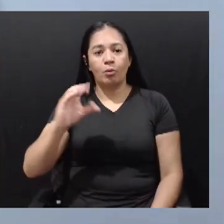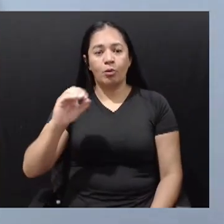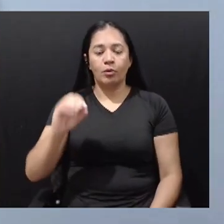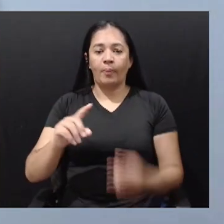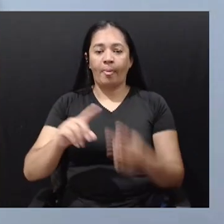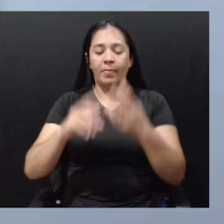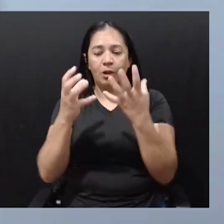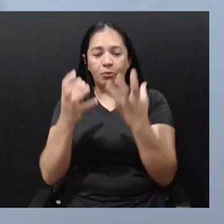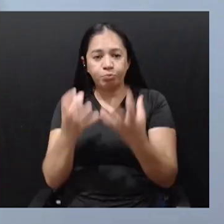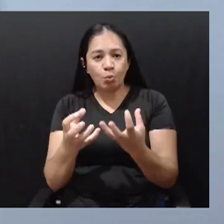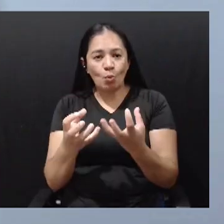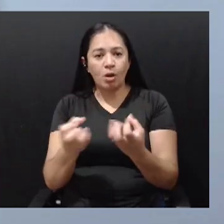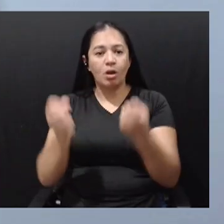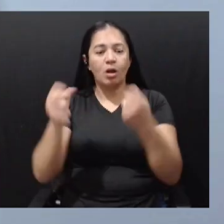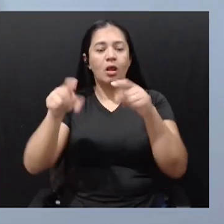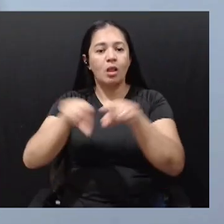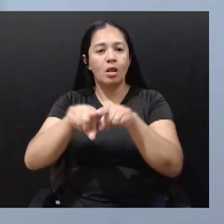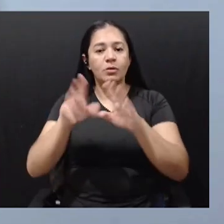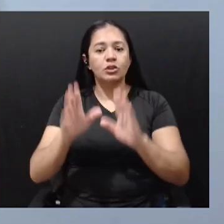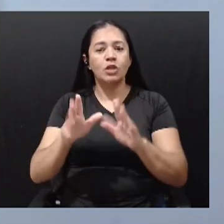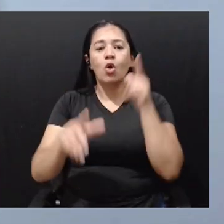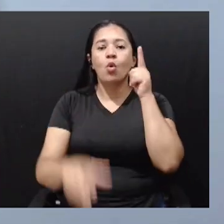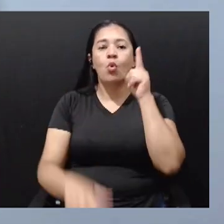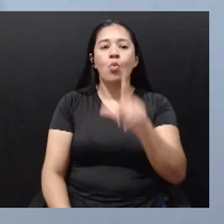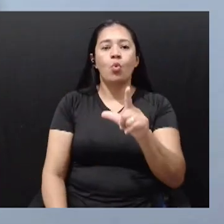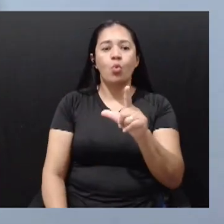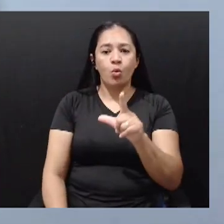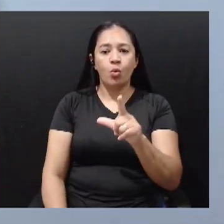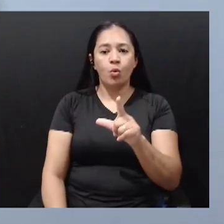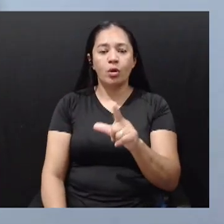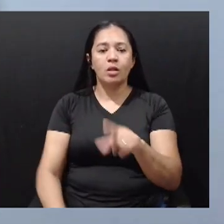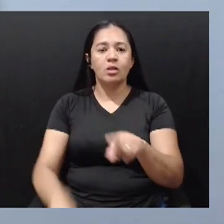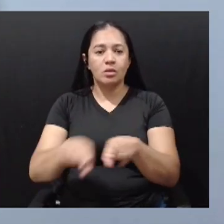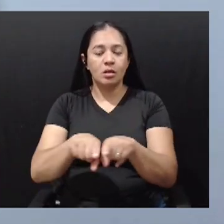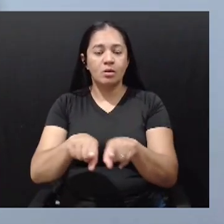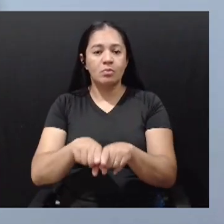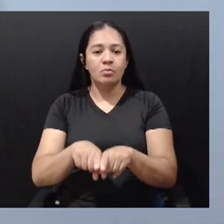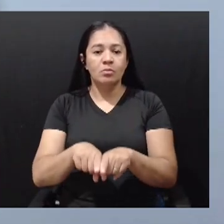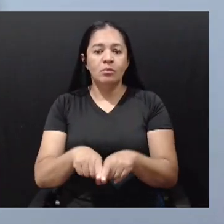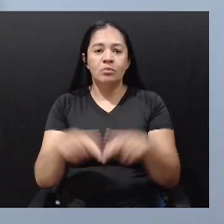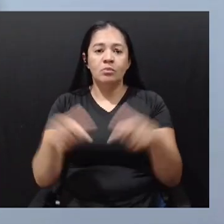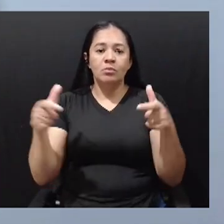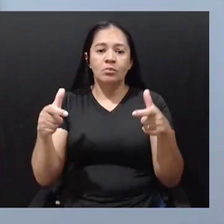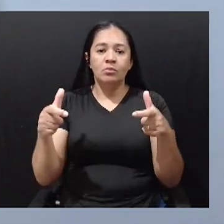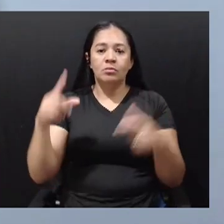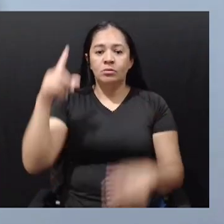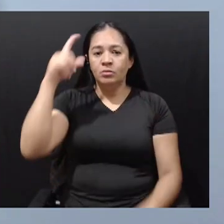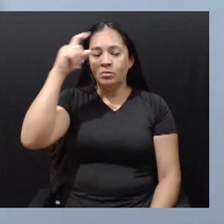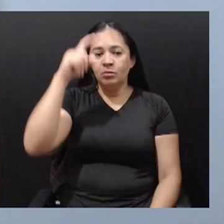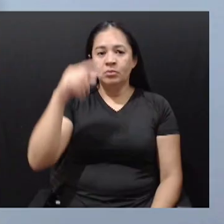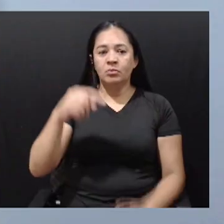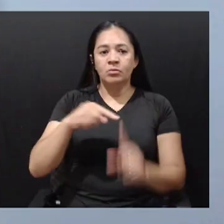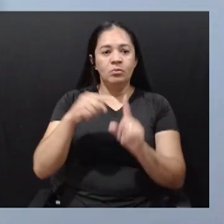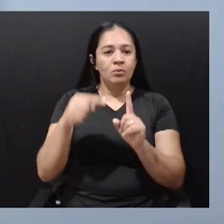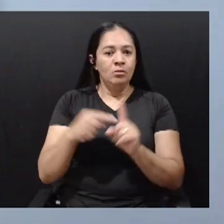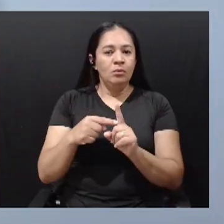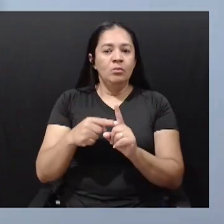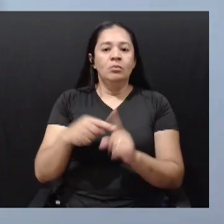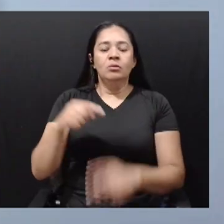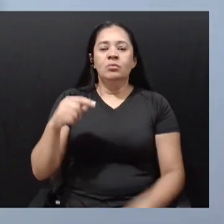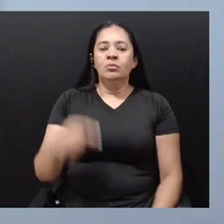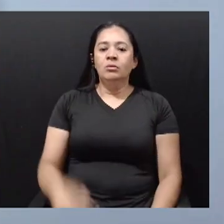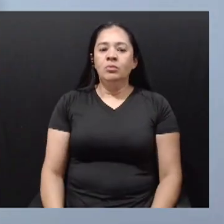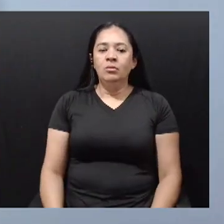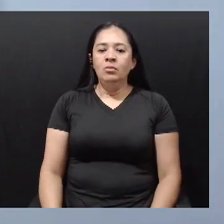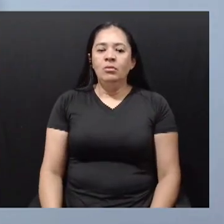e vai conseguir também ter uma maior dificuldade na fecundação por